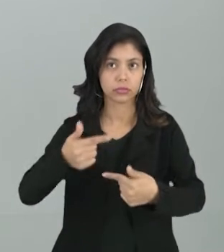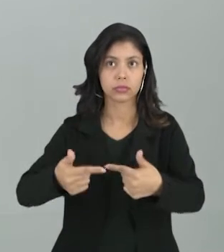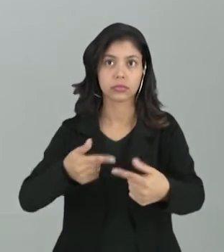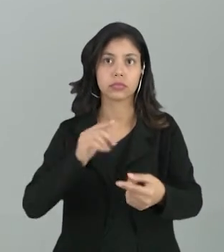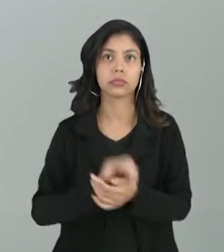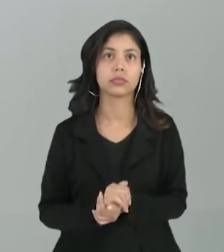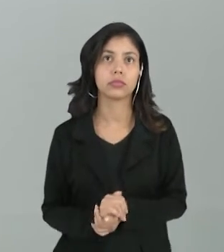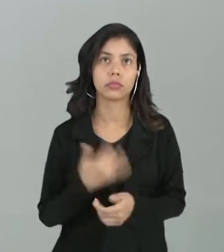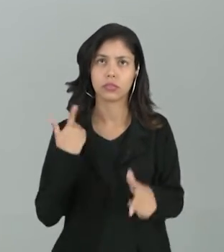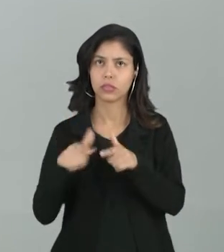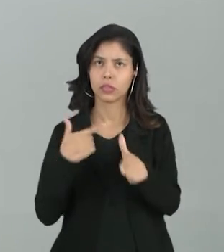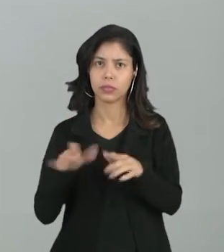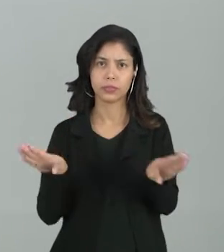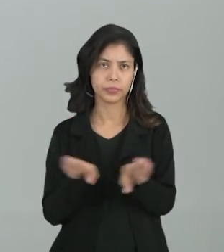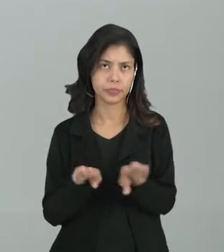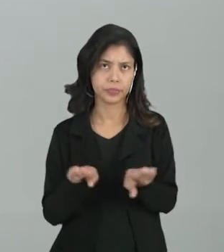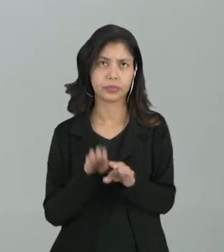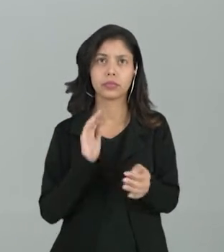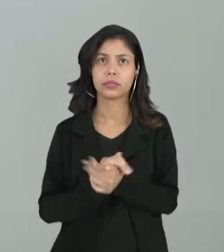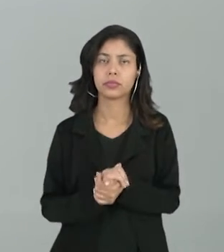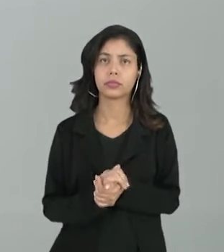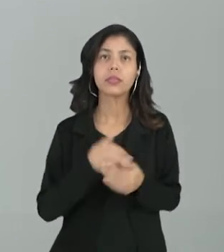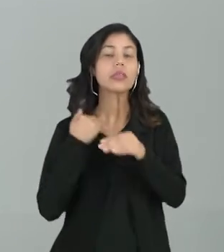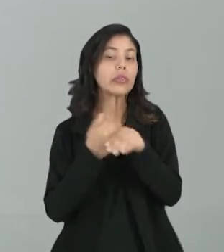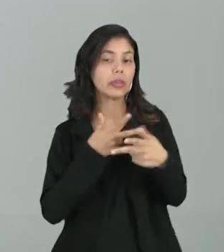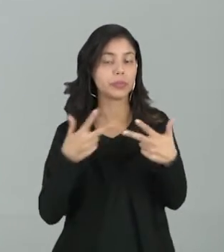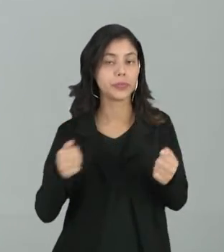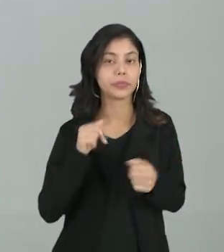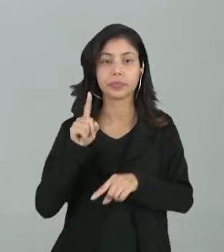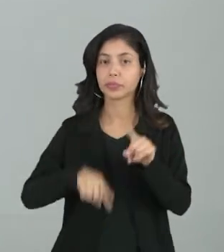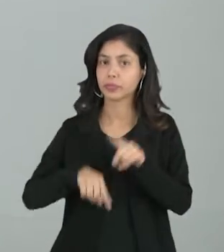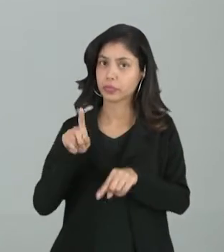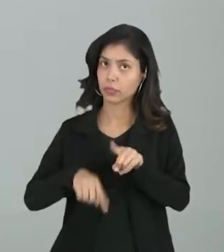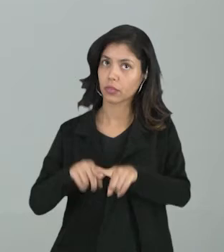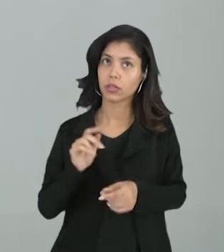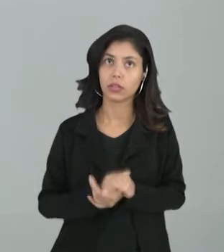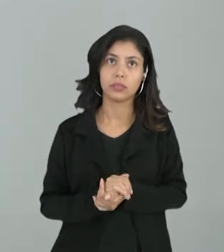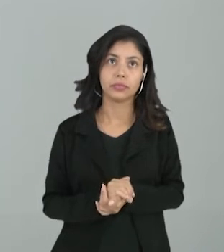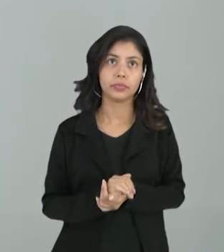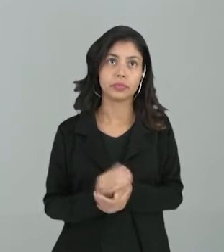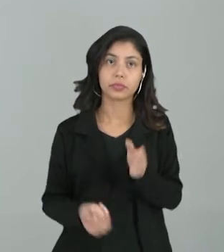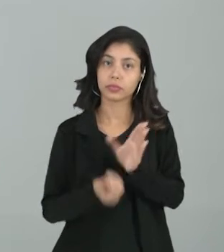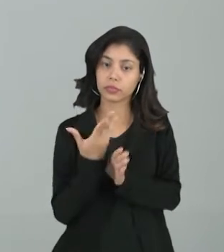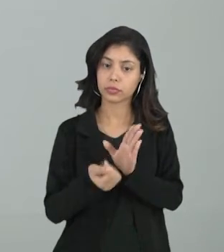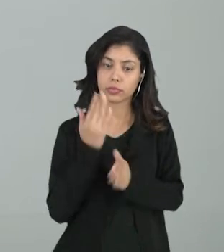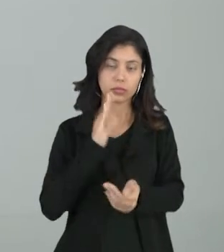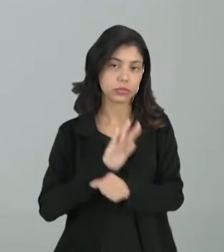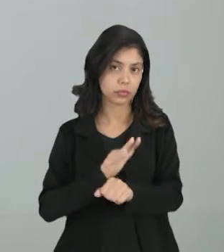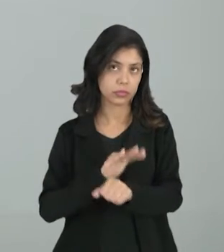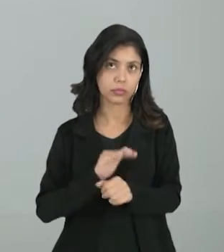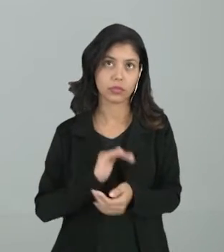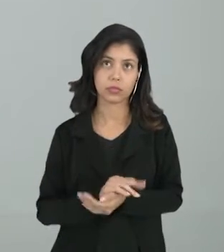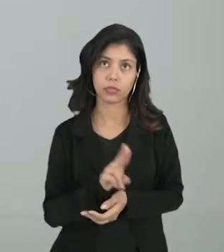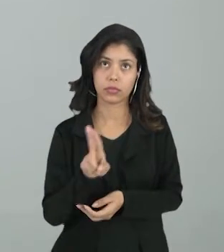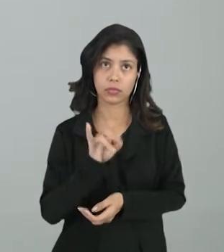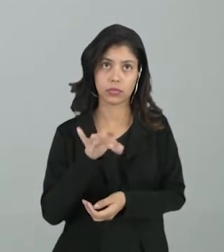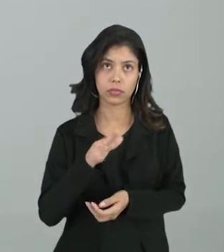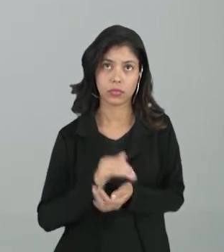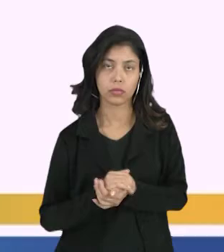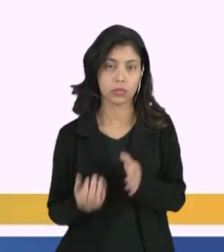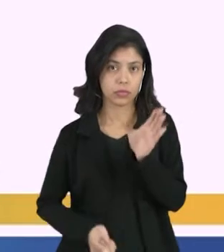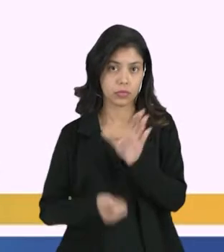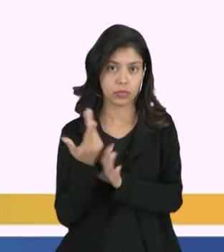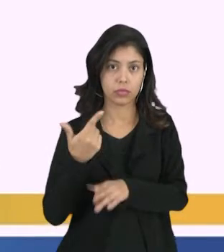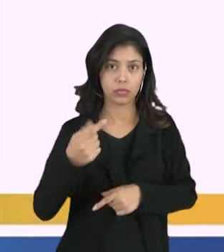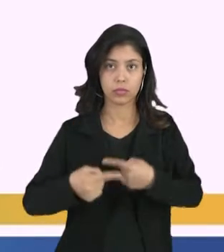meios de trabalho, Que são os objetos materiais que intervêm na produção. E aí são chamados meios de